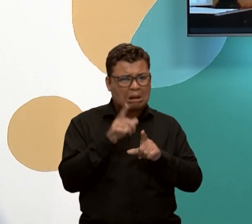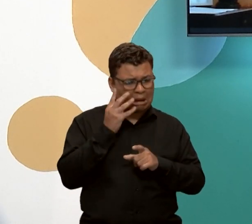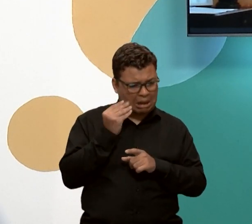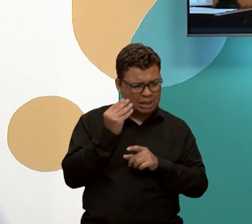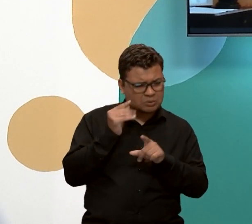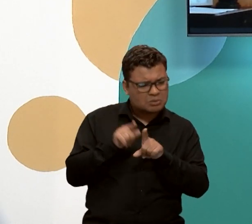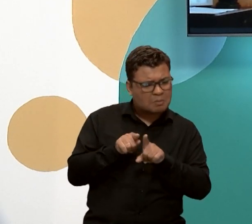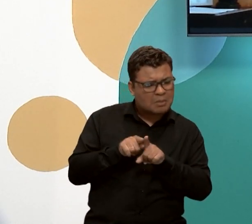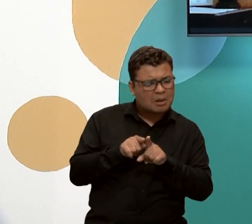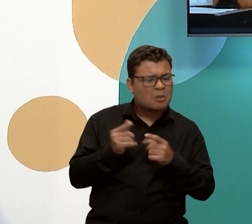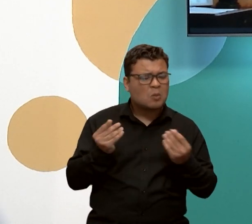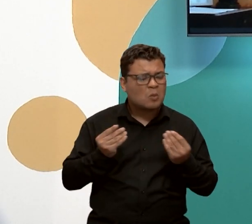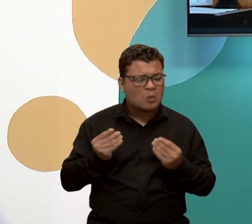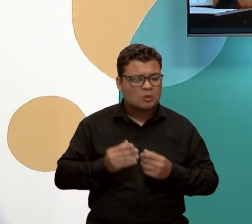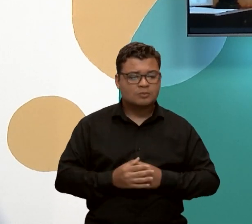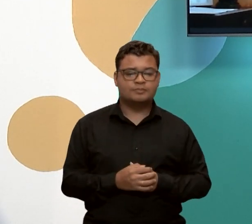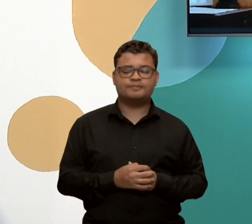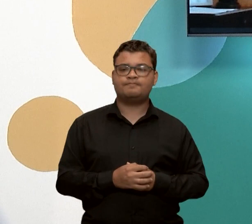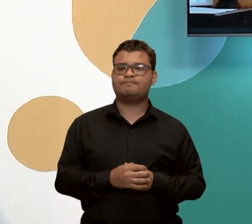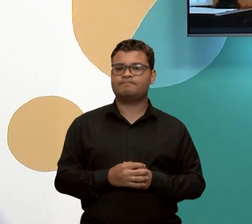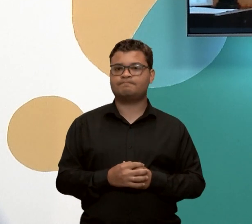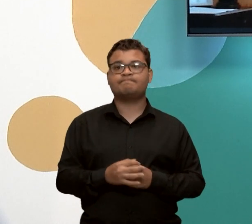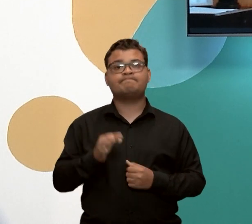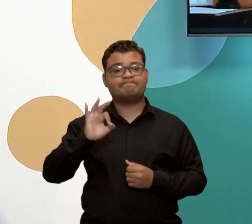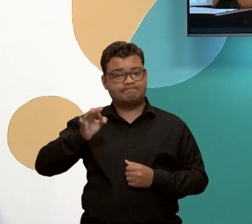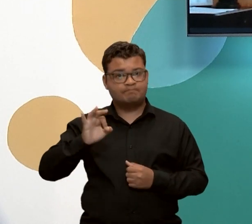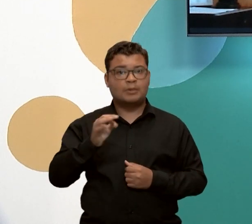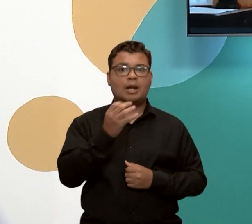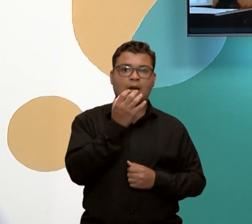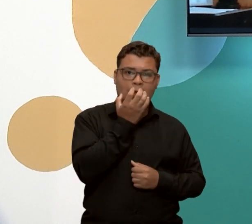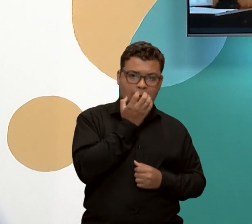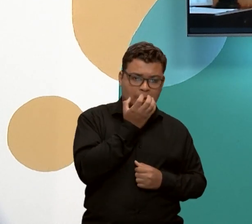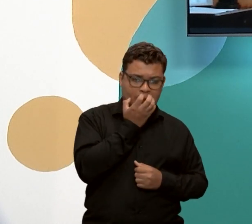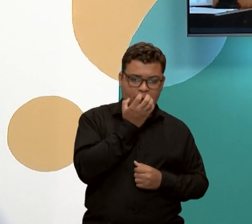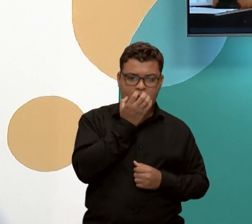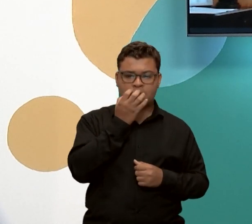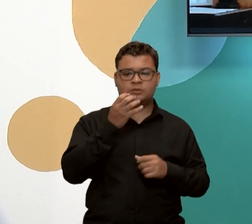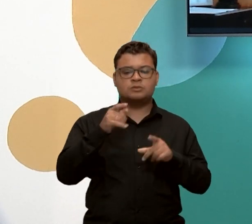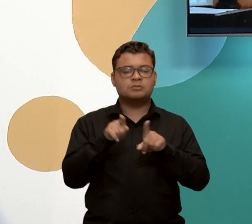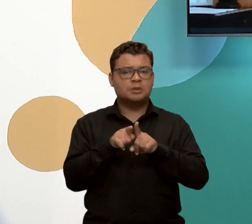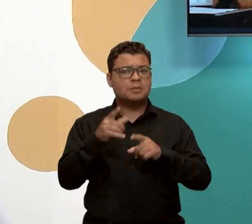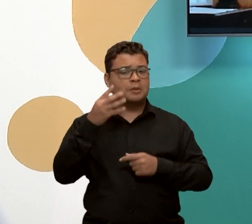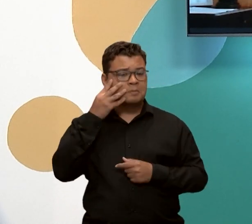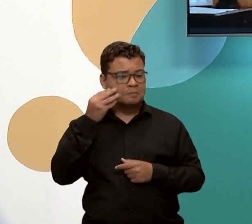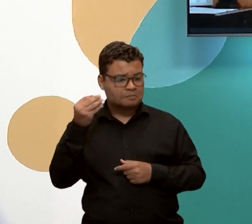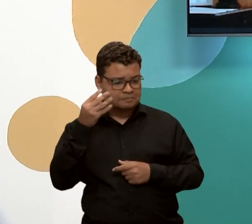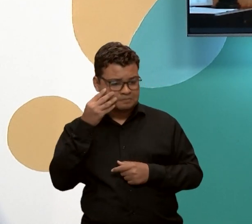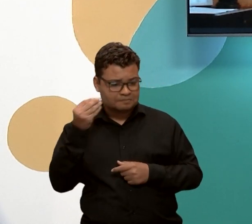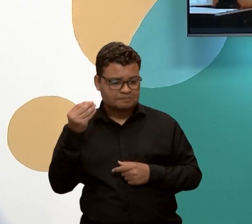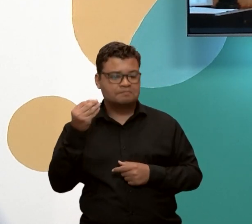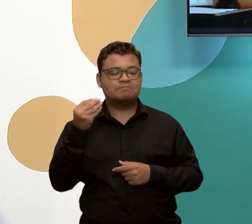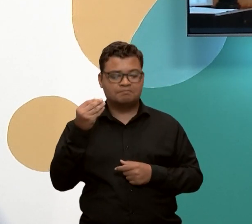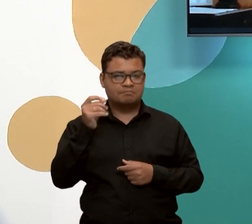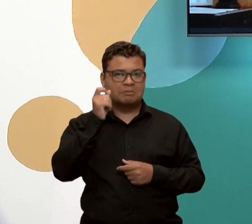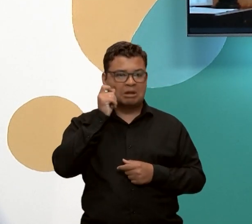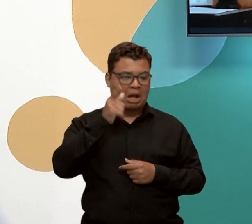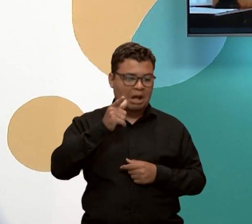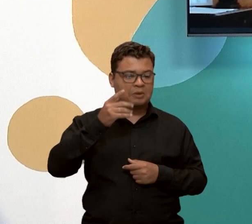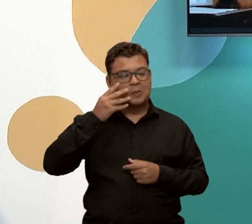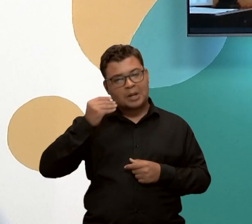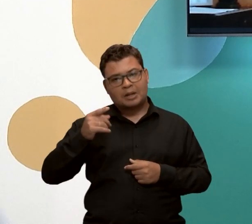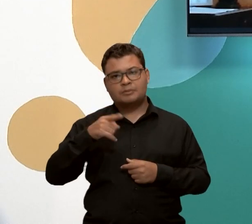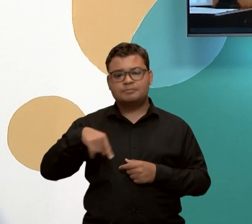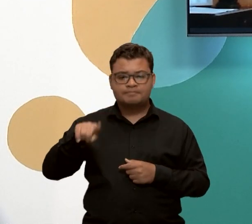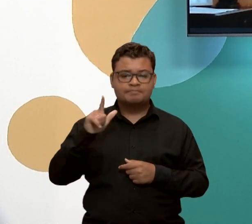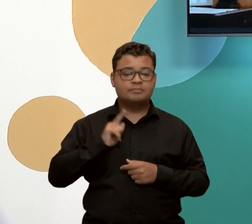um pouco. Sim, tanto cães quanto os felinos, né, e os caninos, eles têm uma